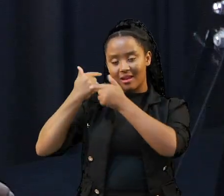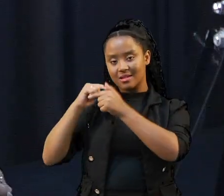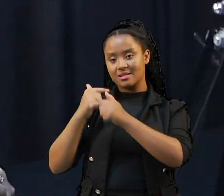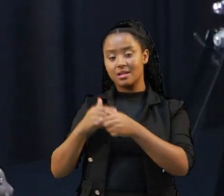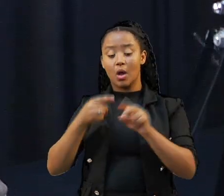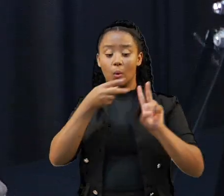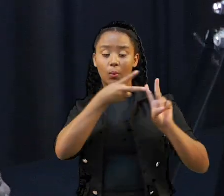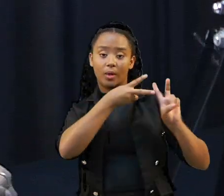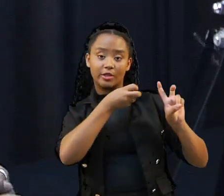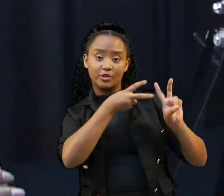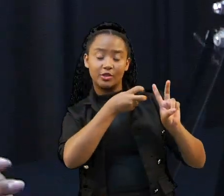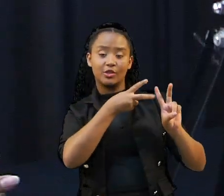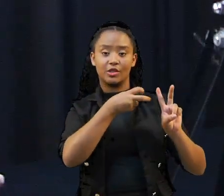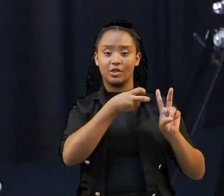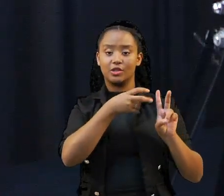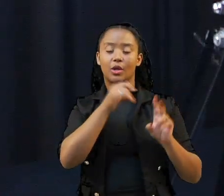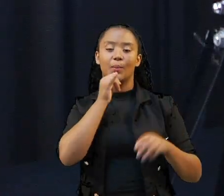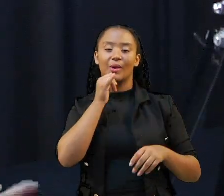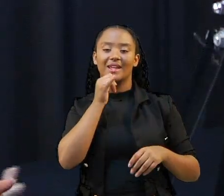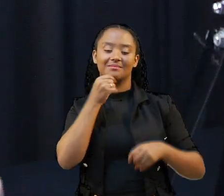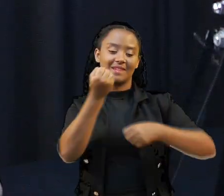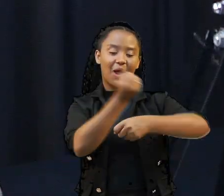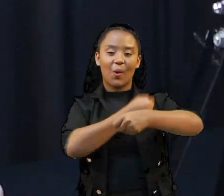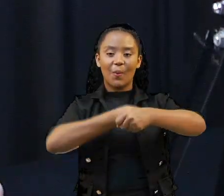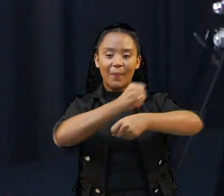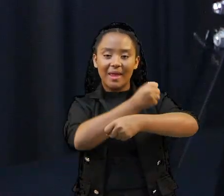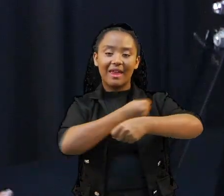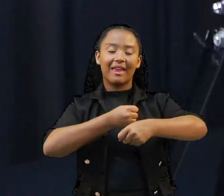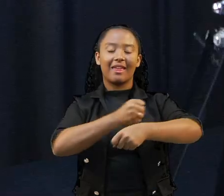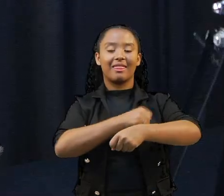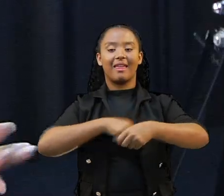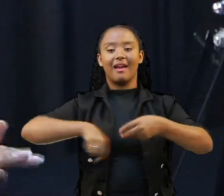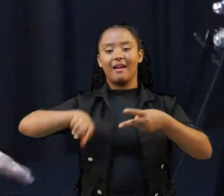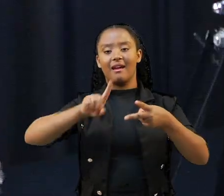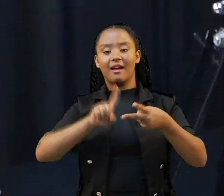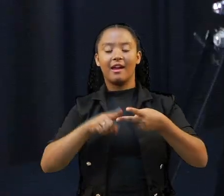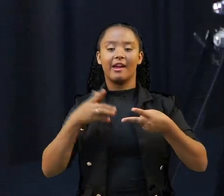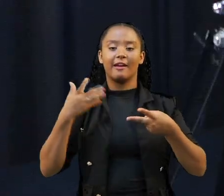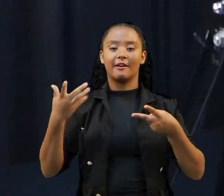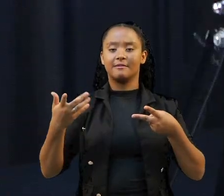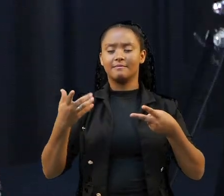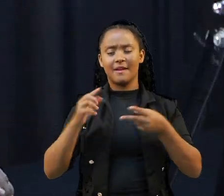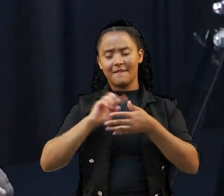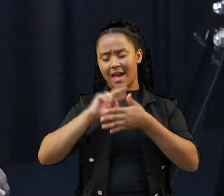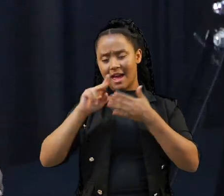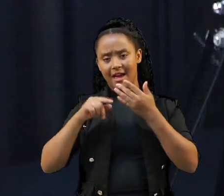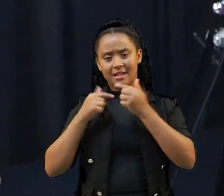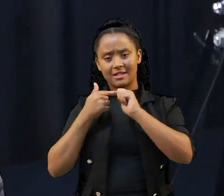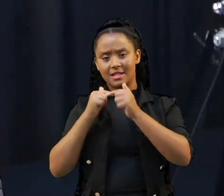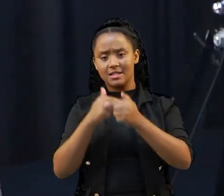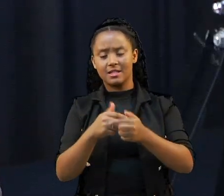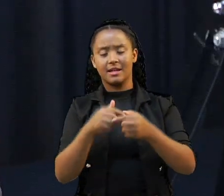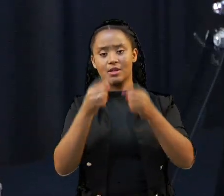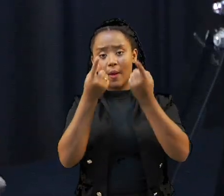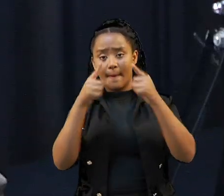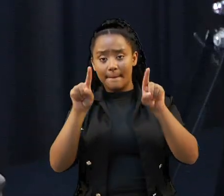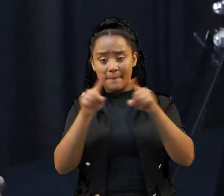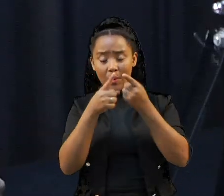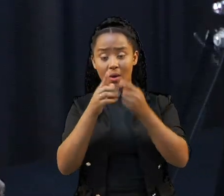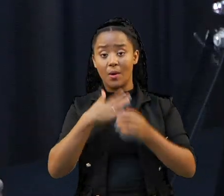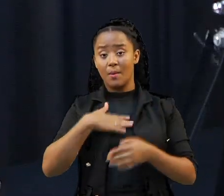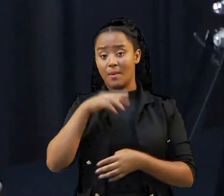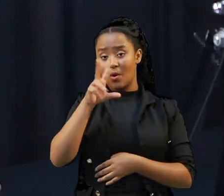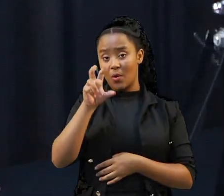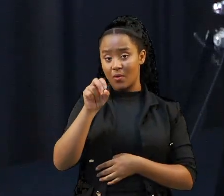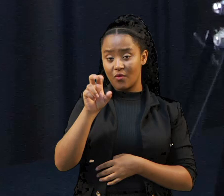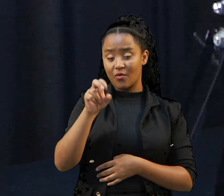tradição indígena mesmo, na questão quando se trata da culinária, quando se trata de outras tradições como a